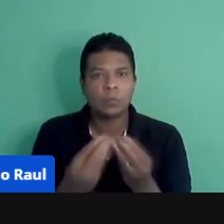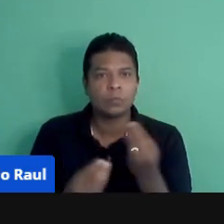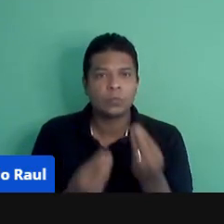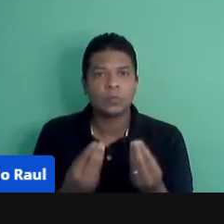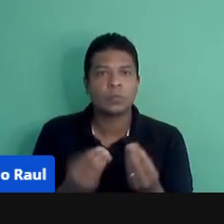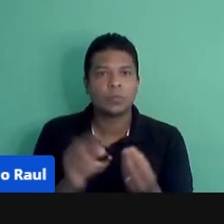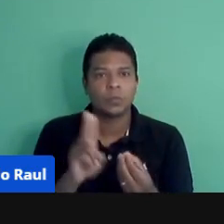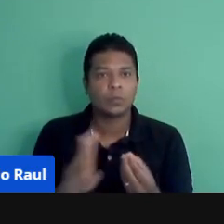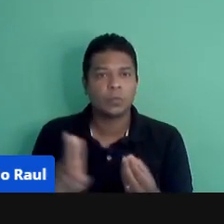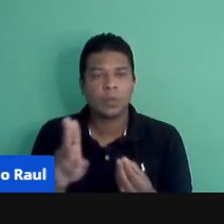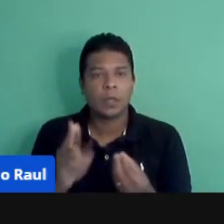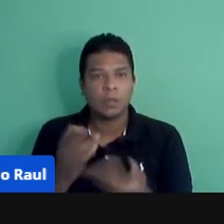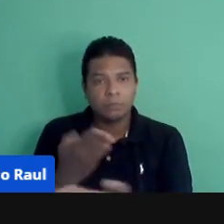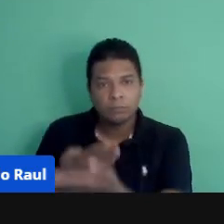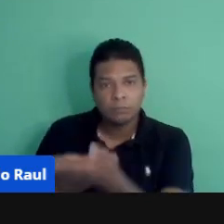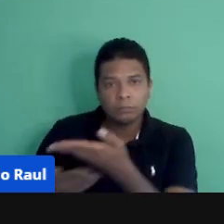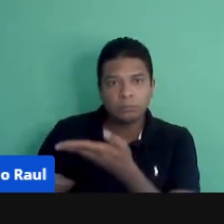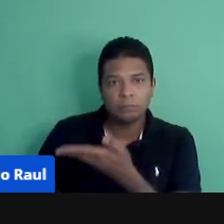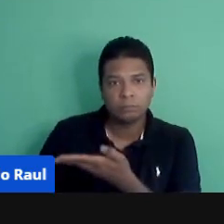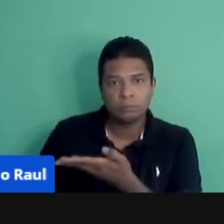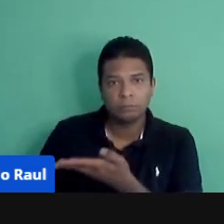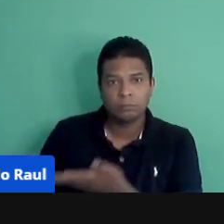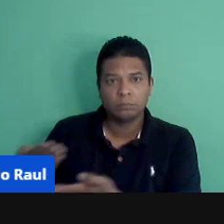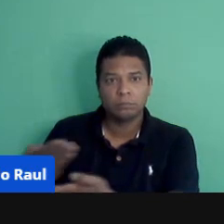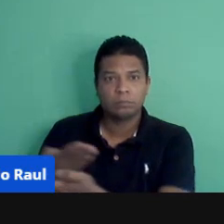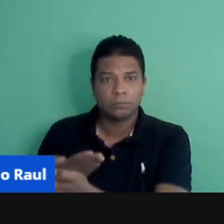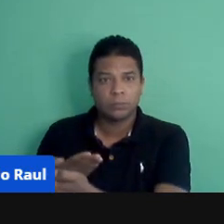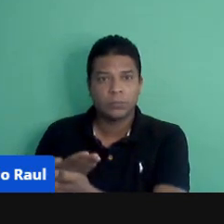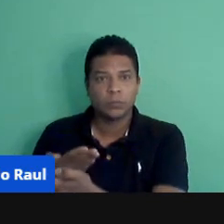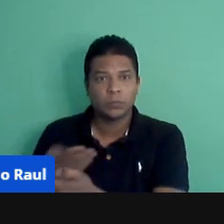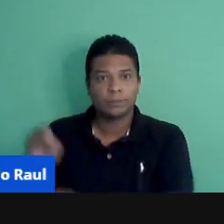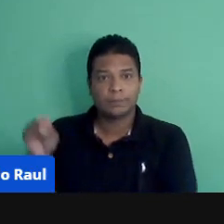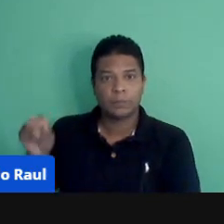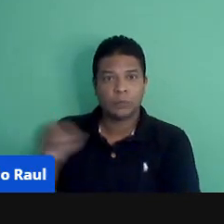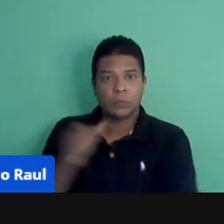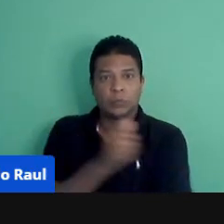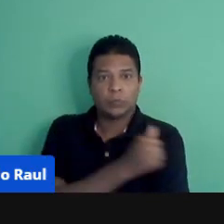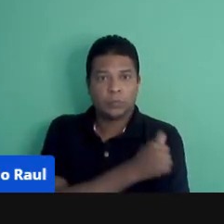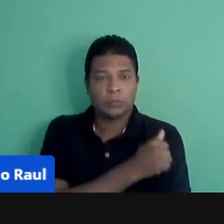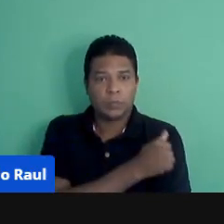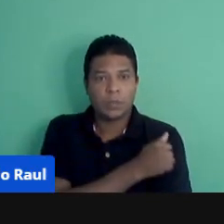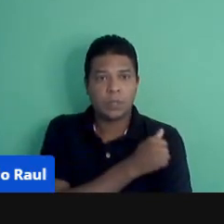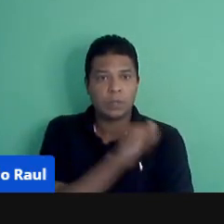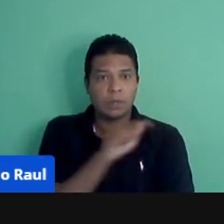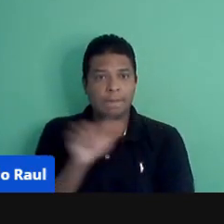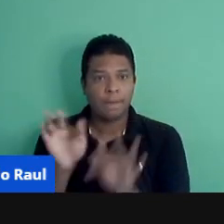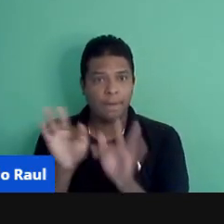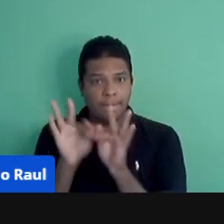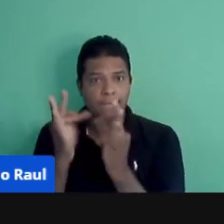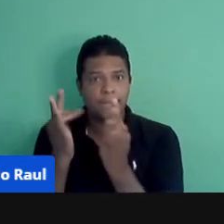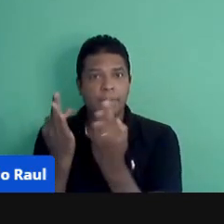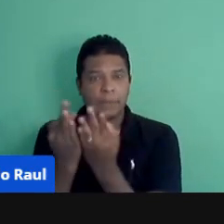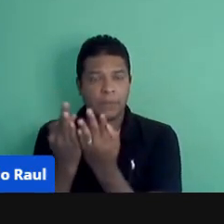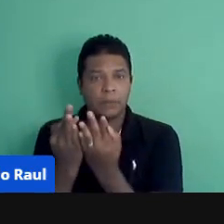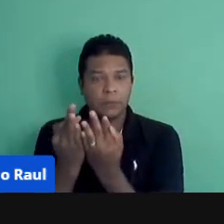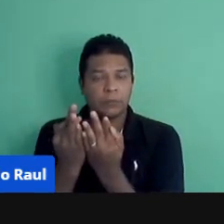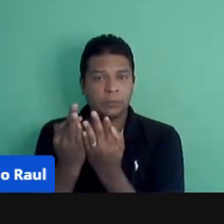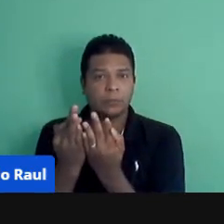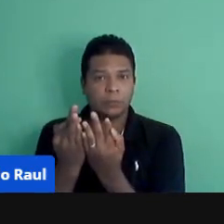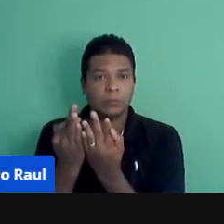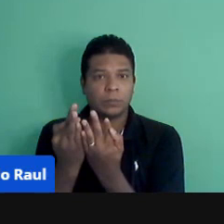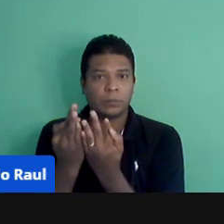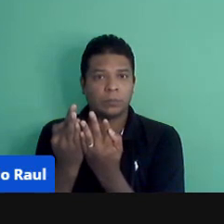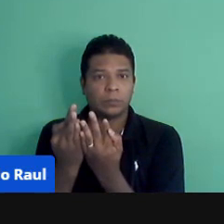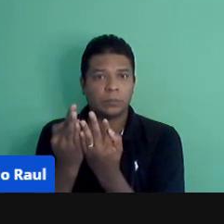A interação, né, com este aluno, esta família, né, no primeiro momento,